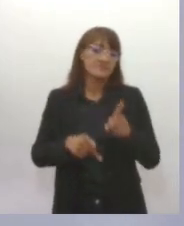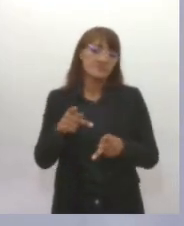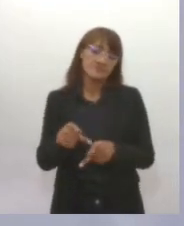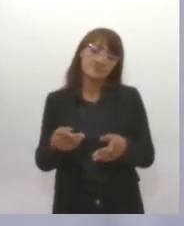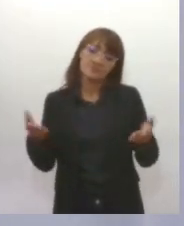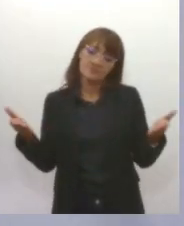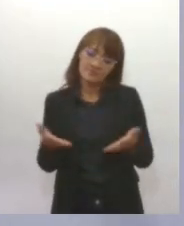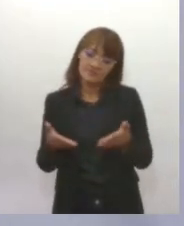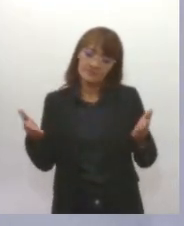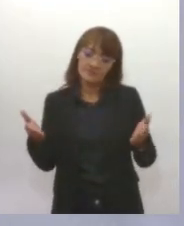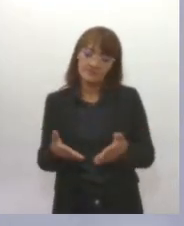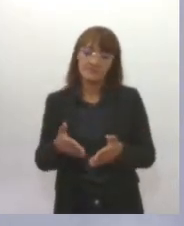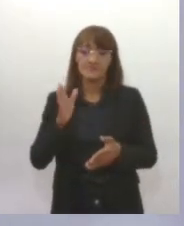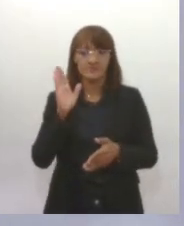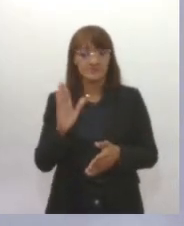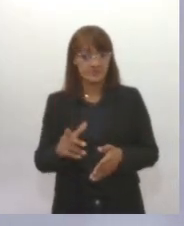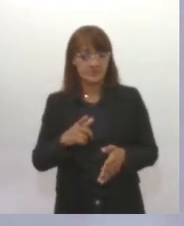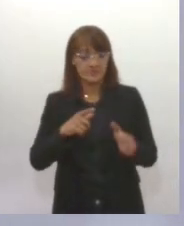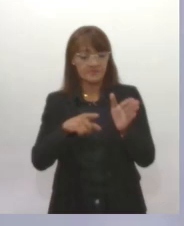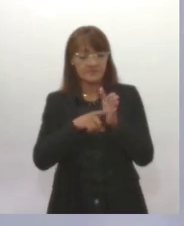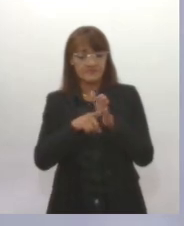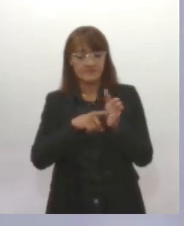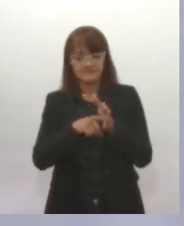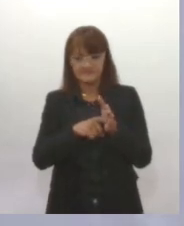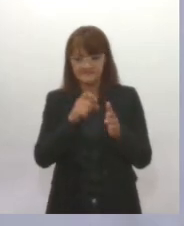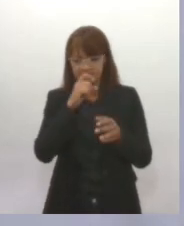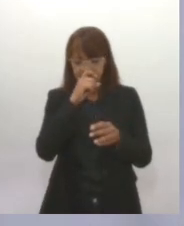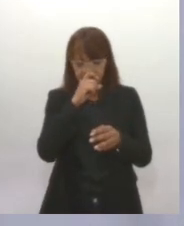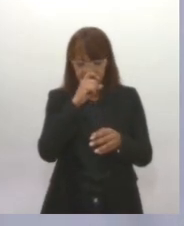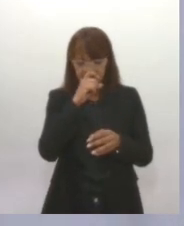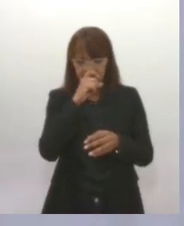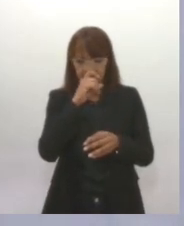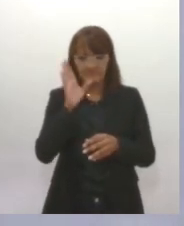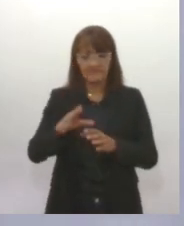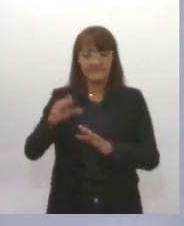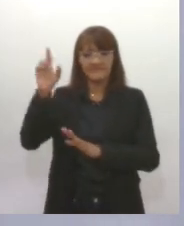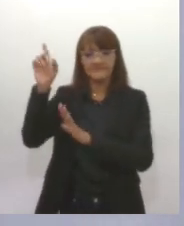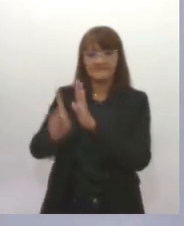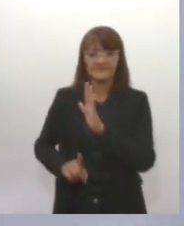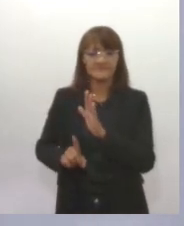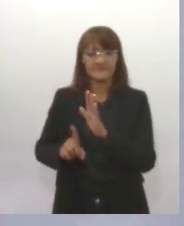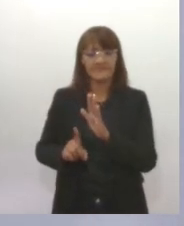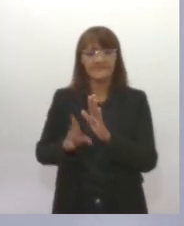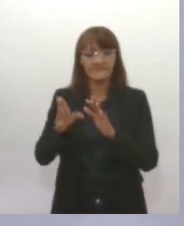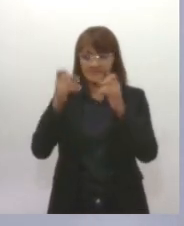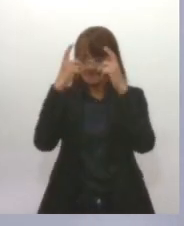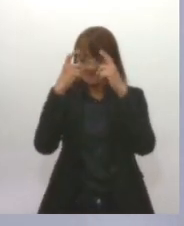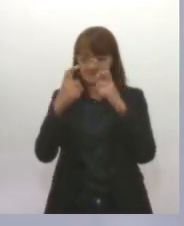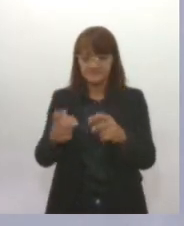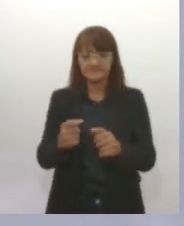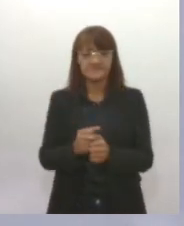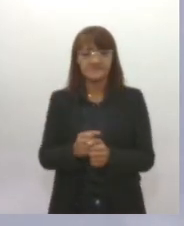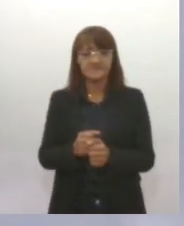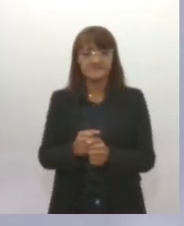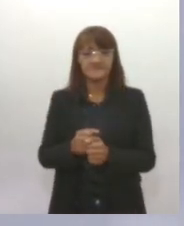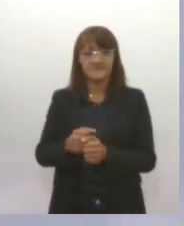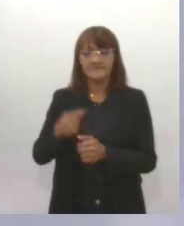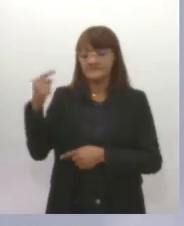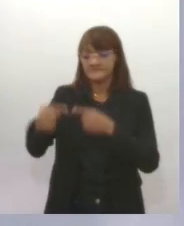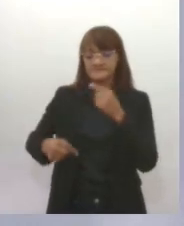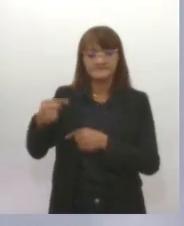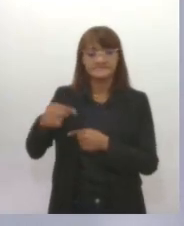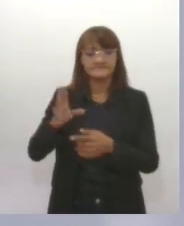de negação de direitos, de violência, de falta de política pública, de insegurança alimentar, de